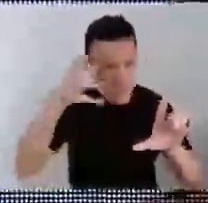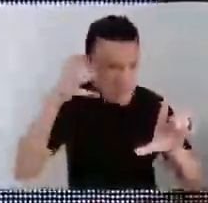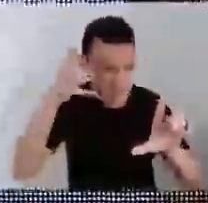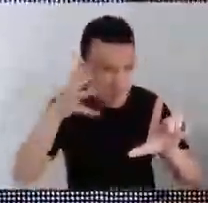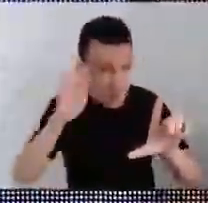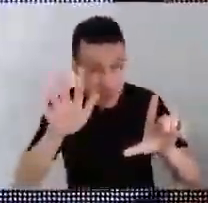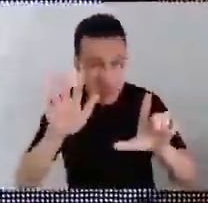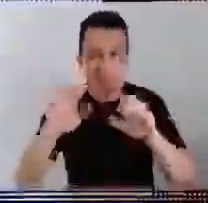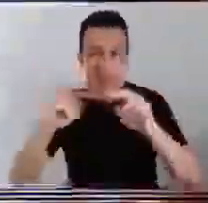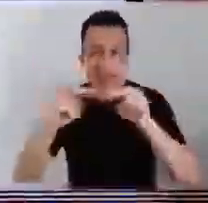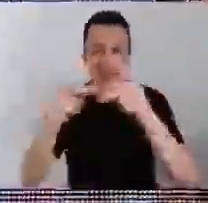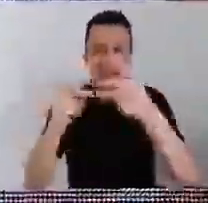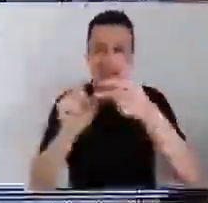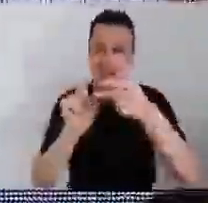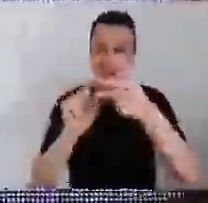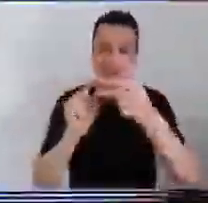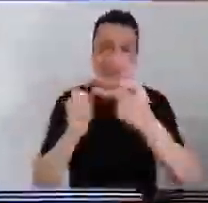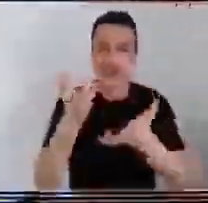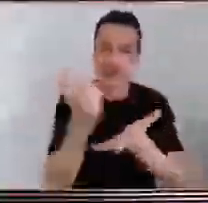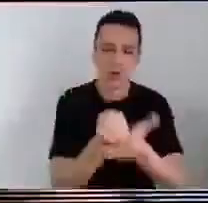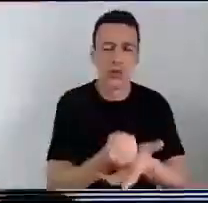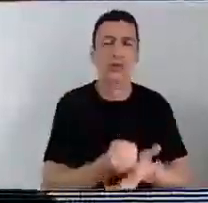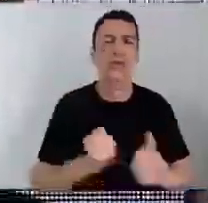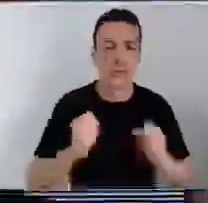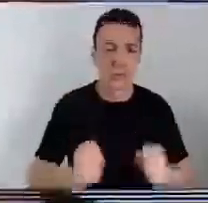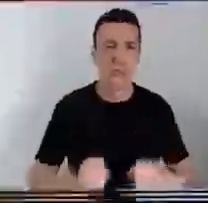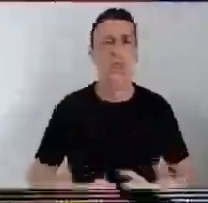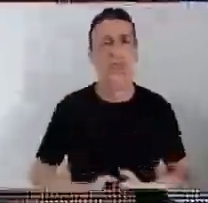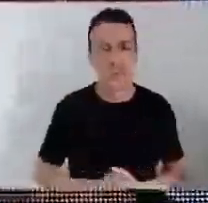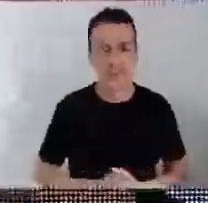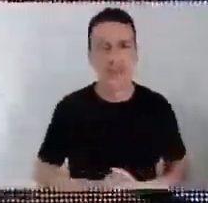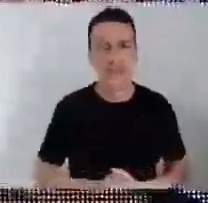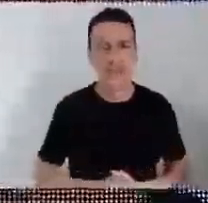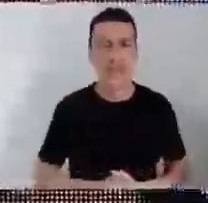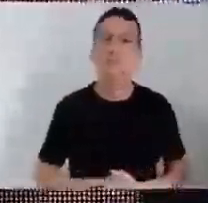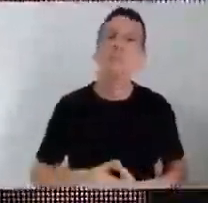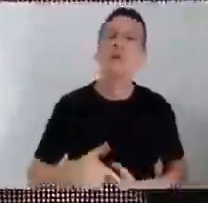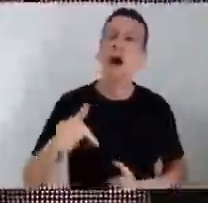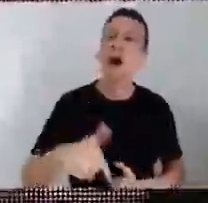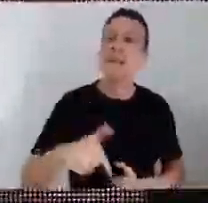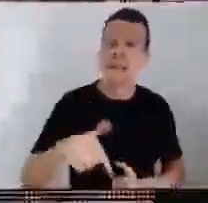os palestrantes vão submeter por ali. Tá bom? Aqui no presencial, alguma pergunta?